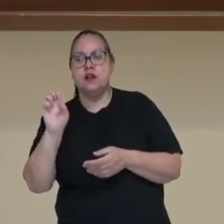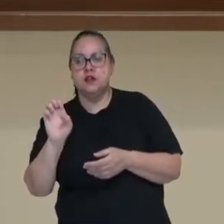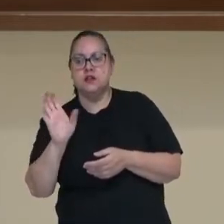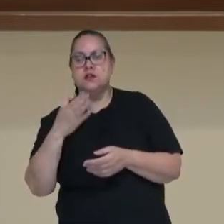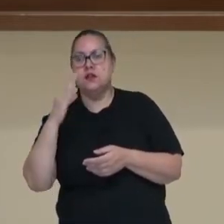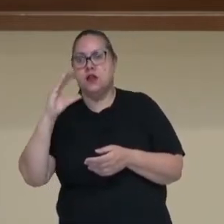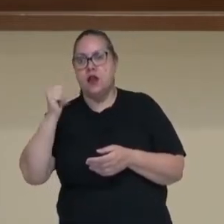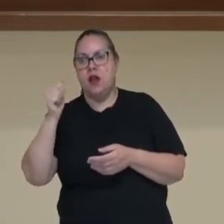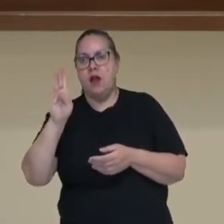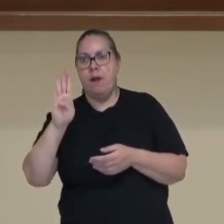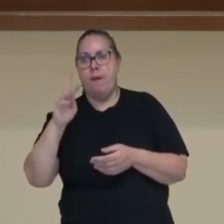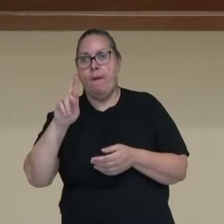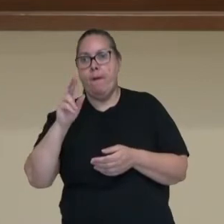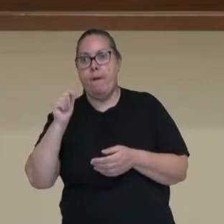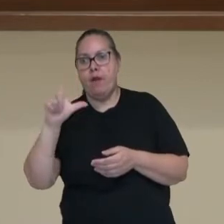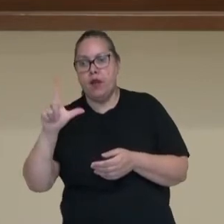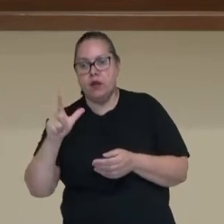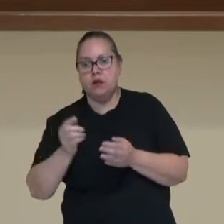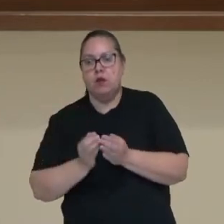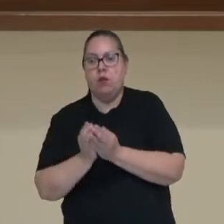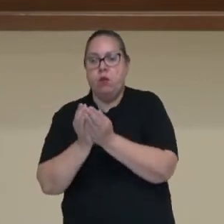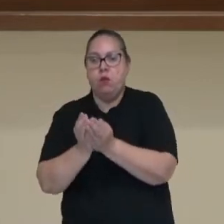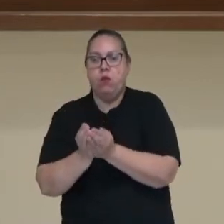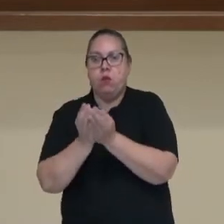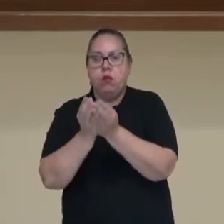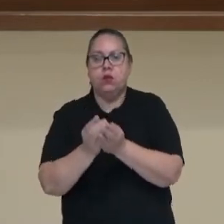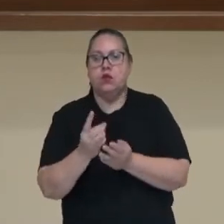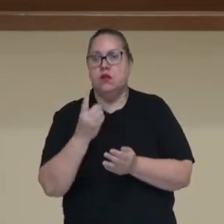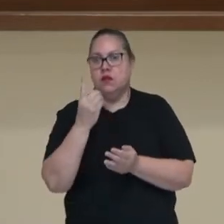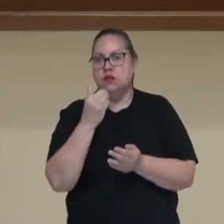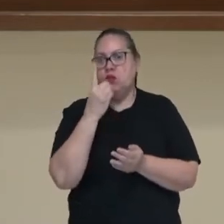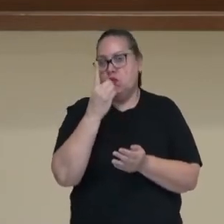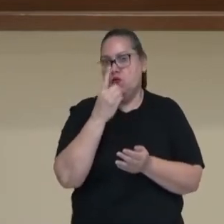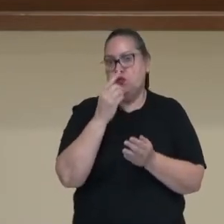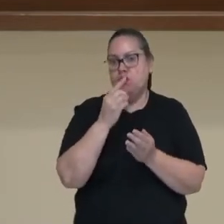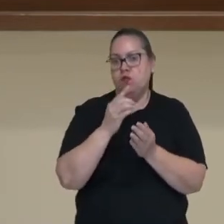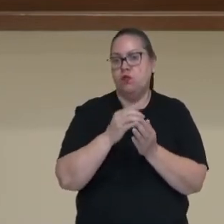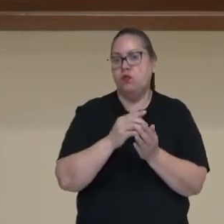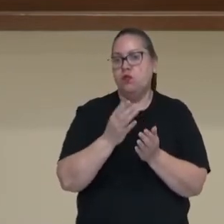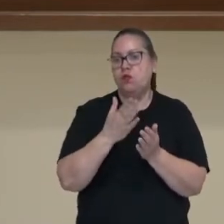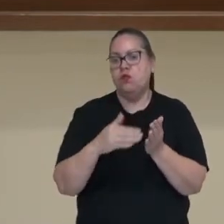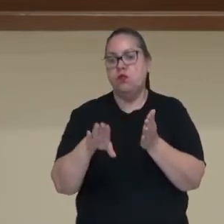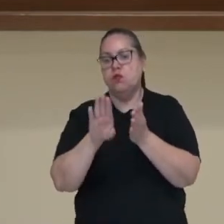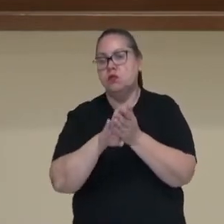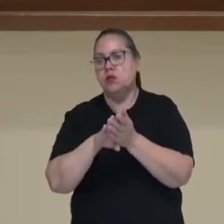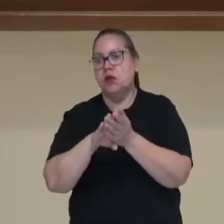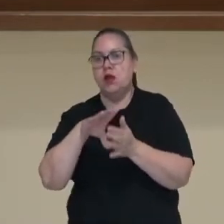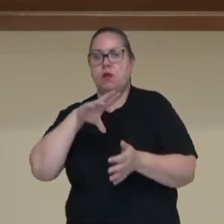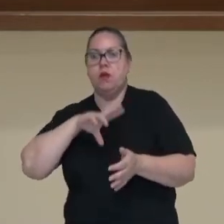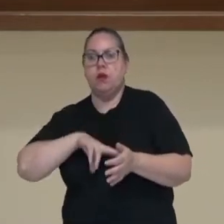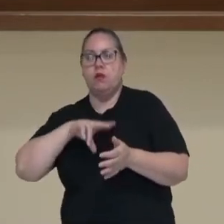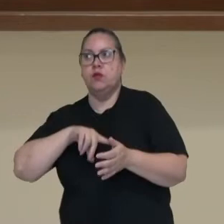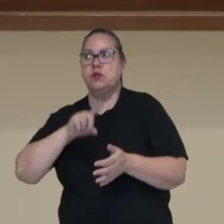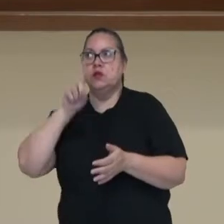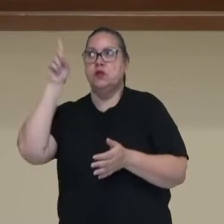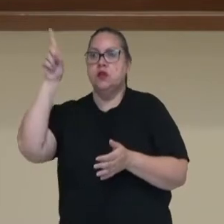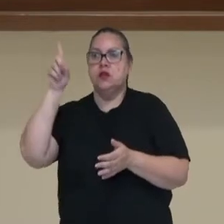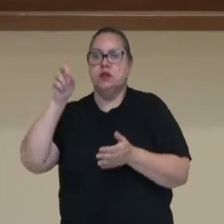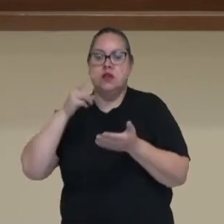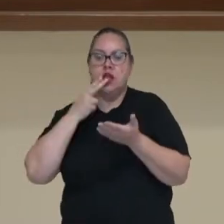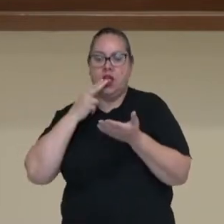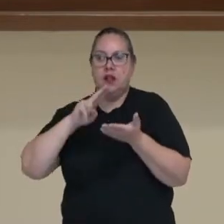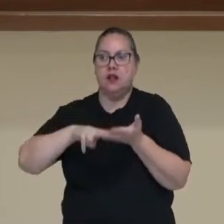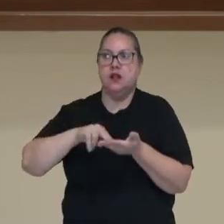esquadra toda voltar, 4, 5 navios, né? Um retornar para Portugal, levar a carta até o rei Dom